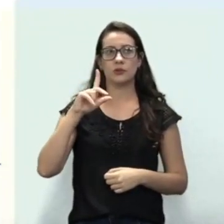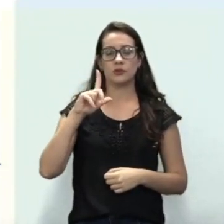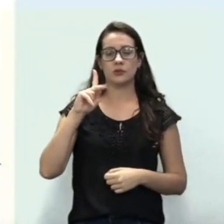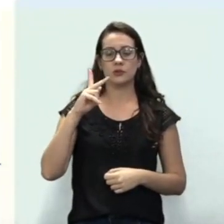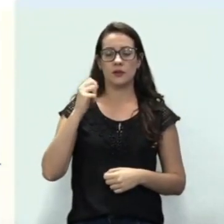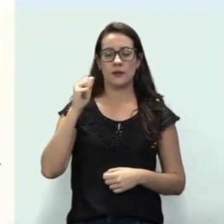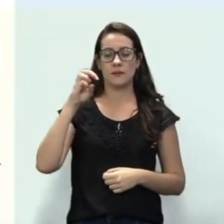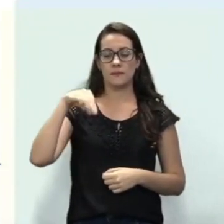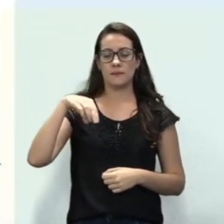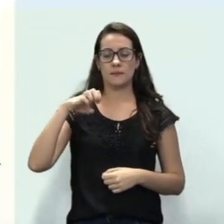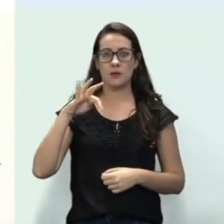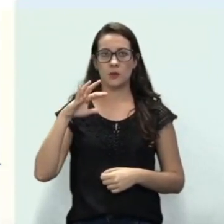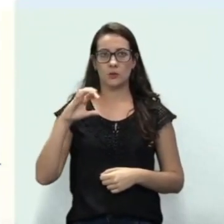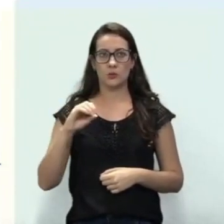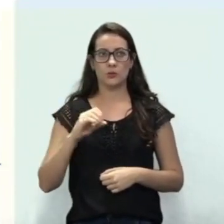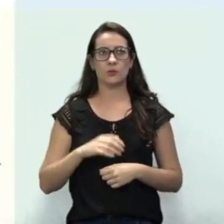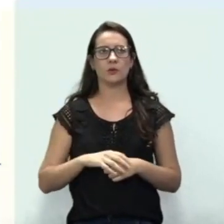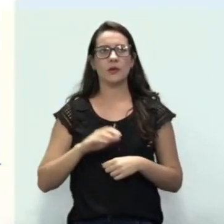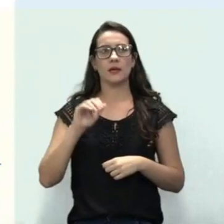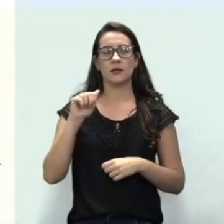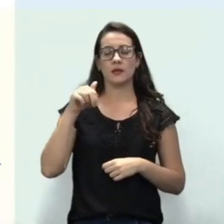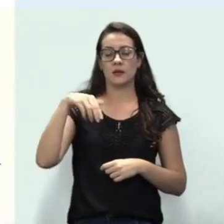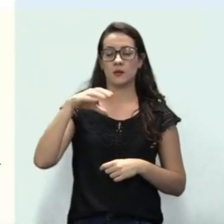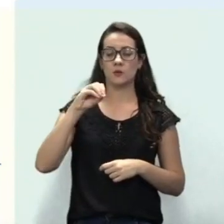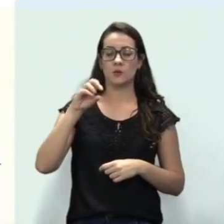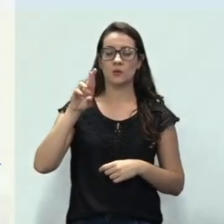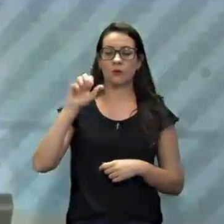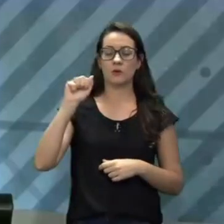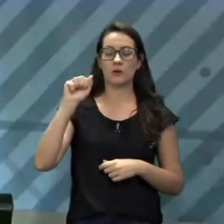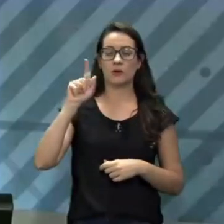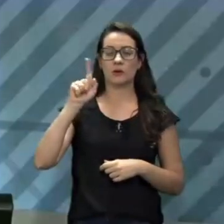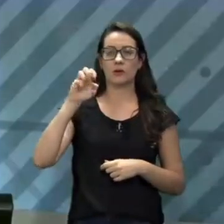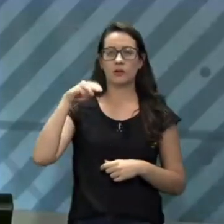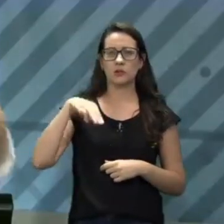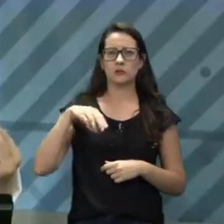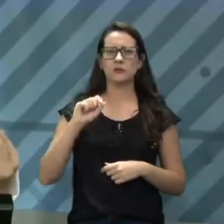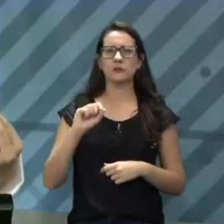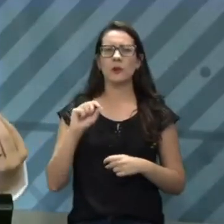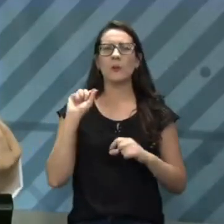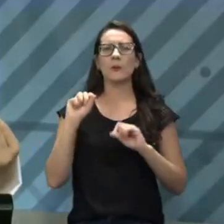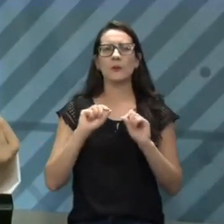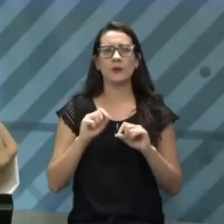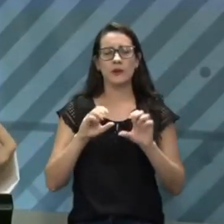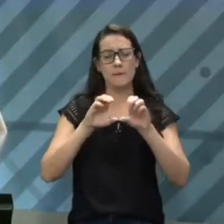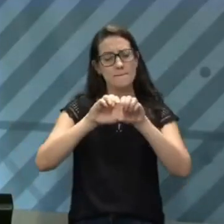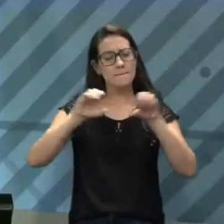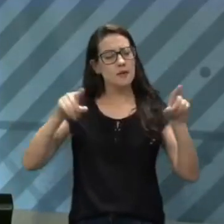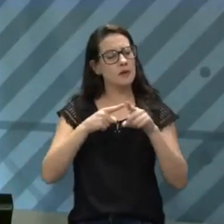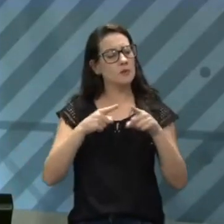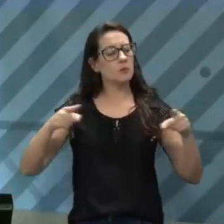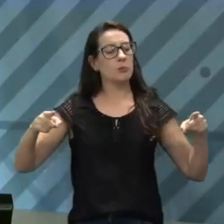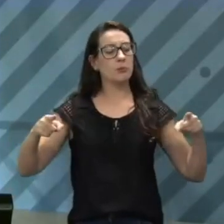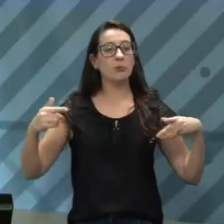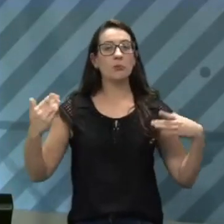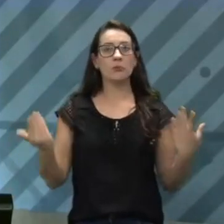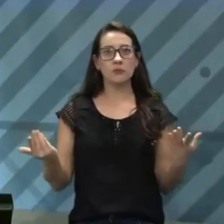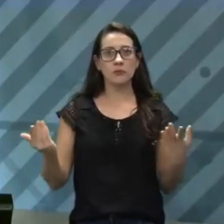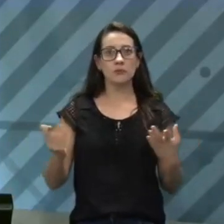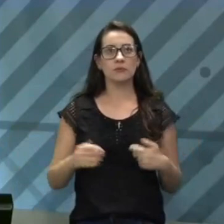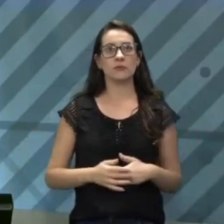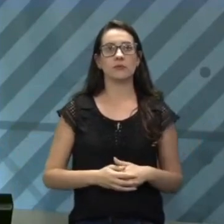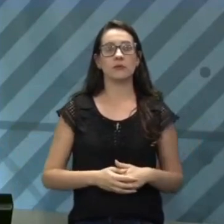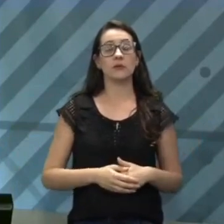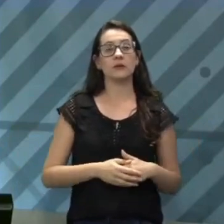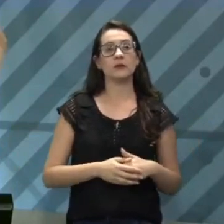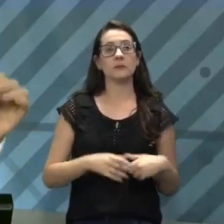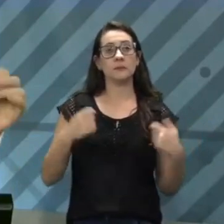ancoragem? A ancoragem é o comprimento que essa barra fica inserida dentro do nosso concreto. Então, eu tenho que garantir que a minha